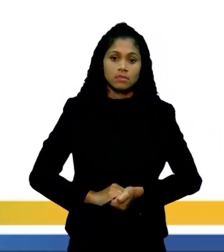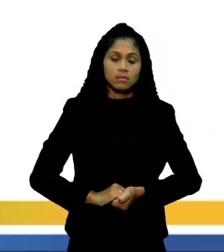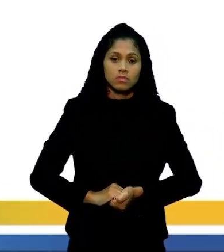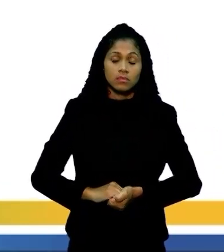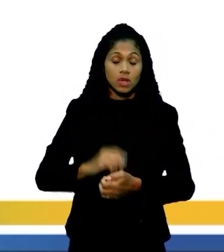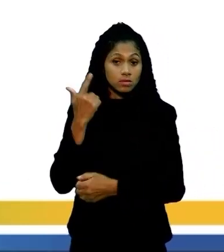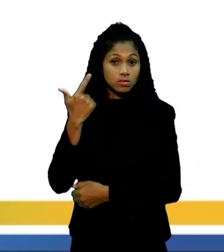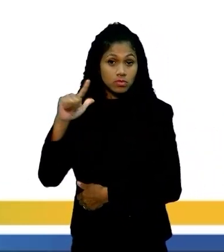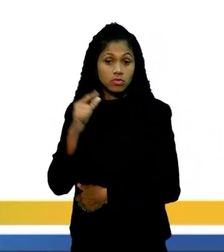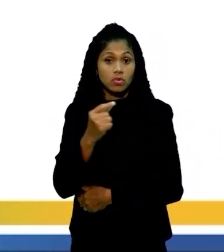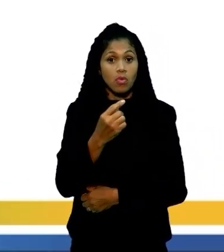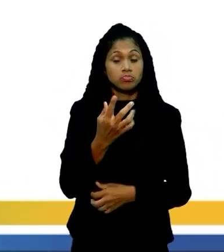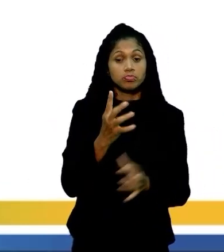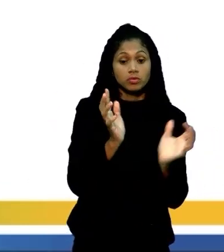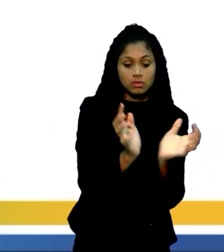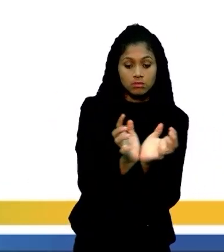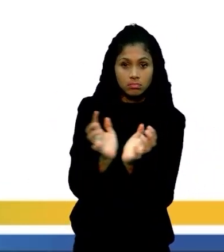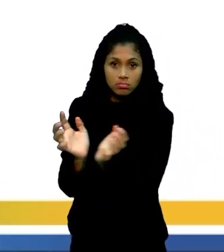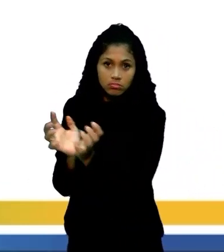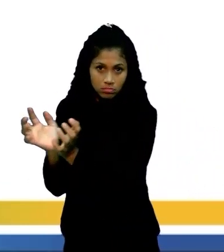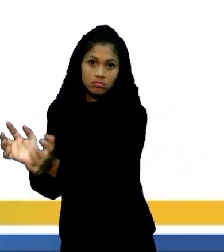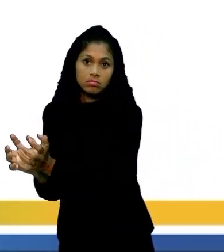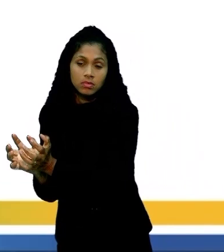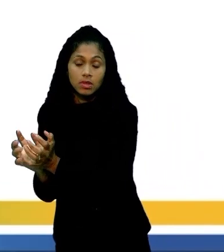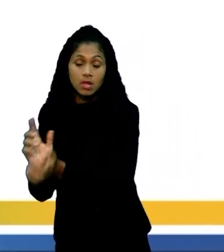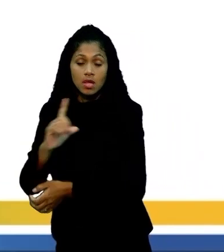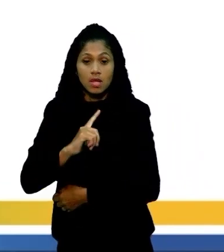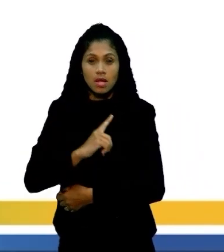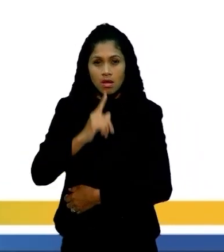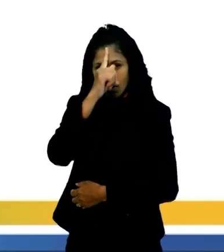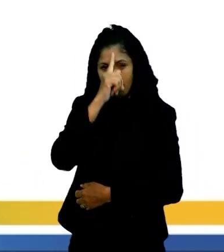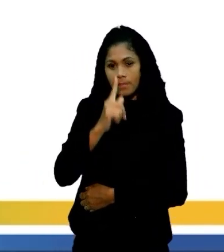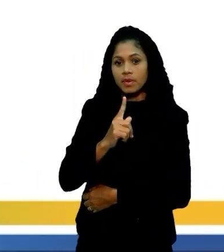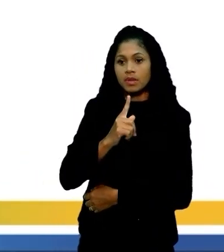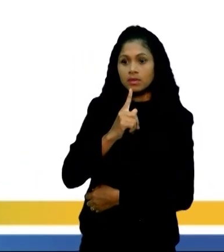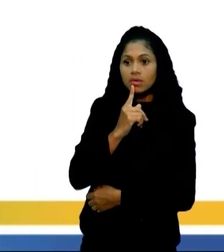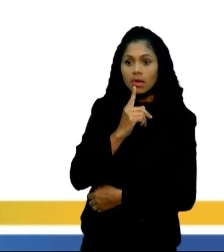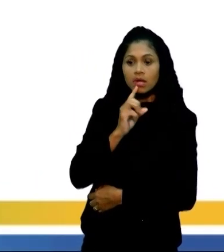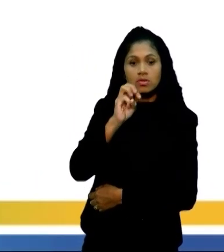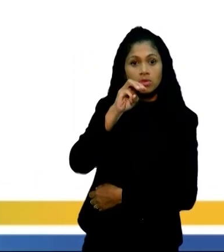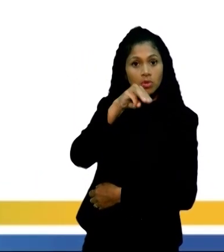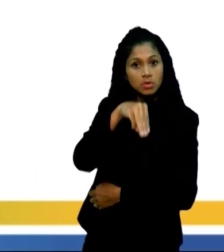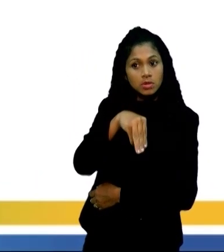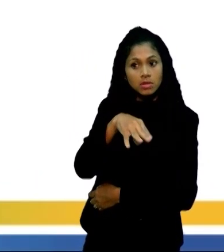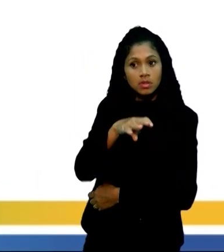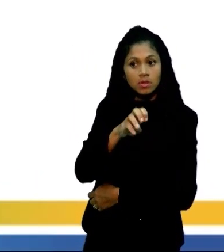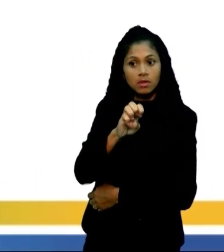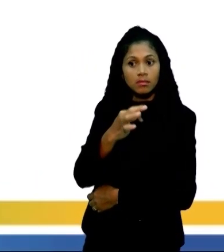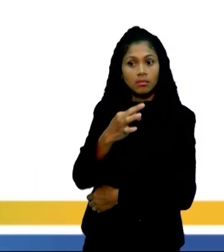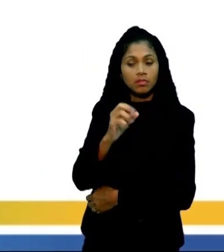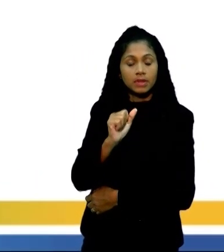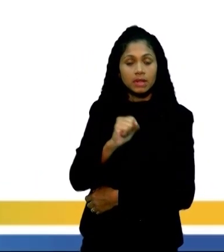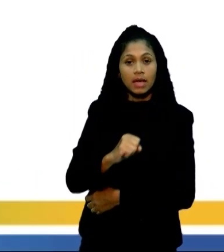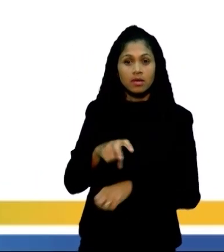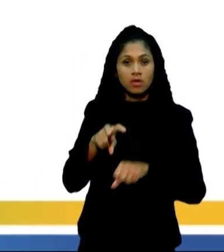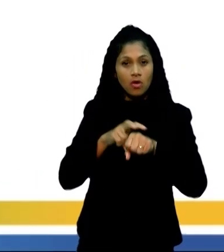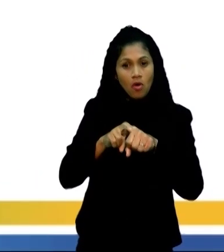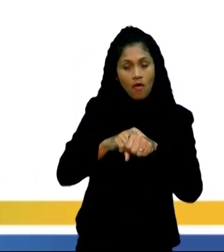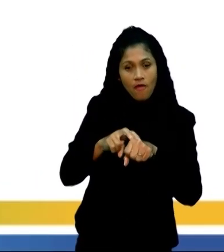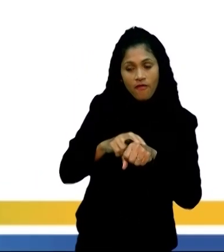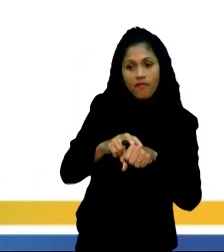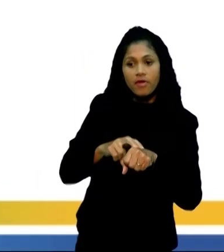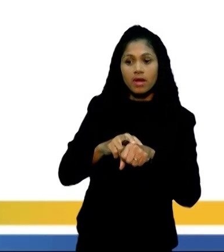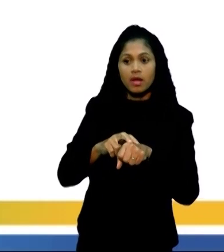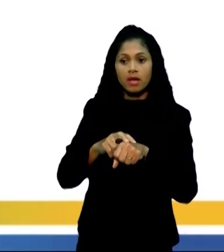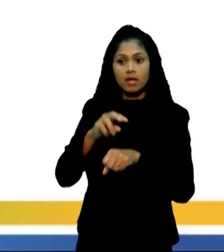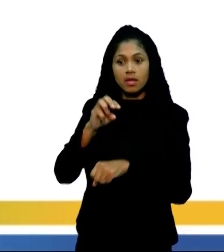Os outros 3 grupos, nós temos em amarelo os metais, Em verde, os